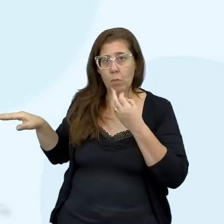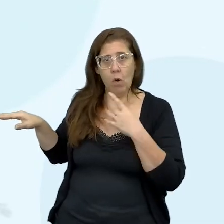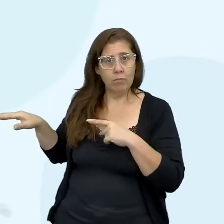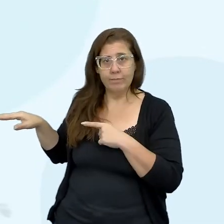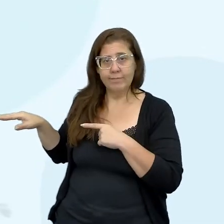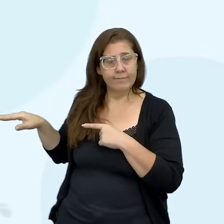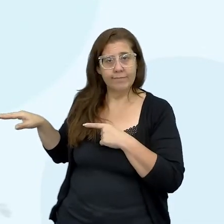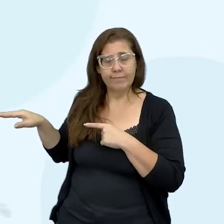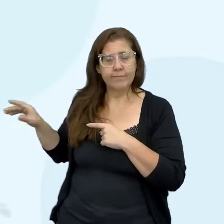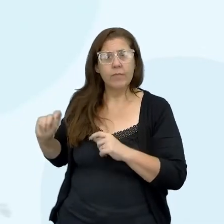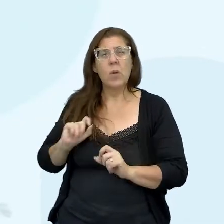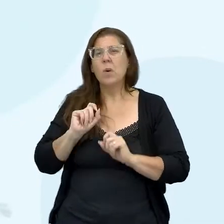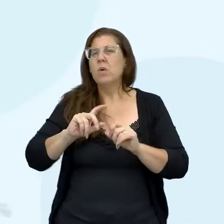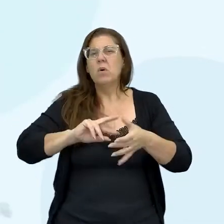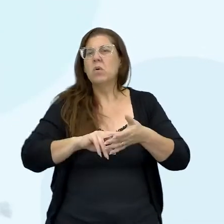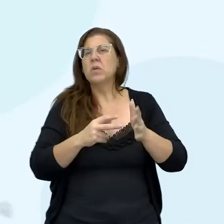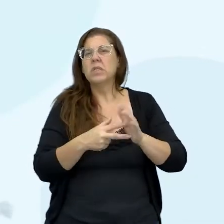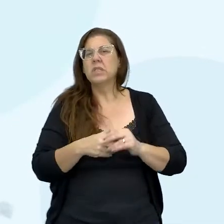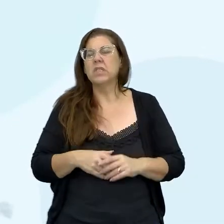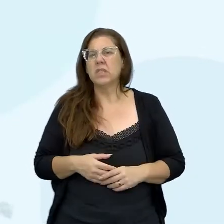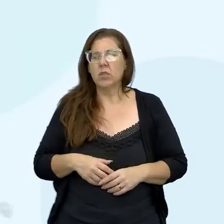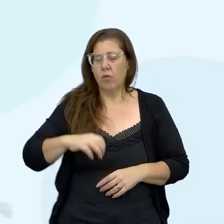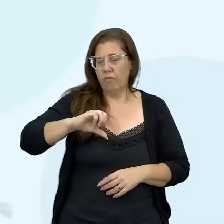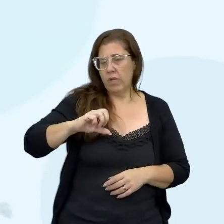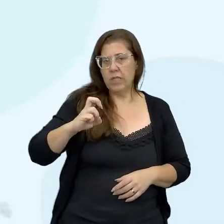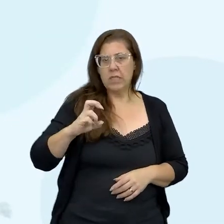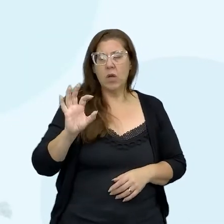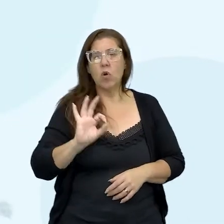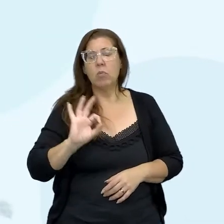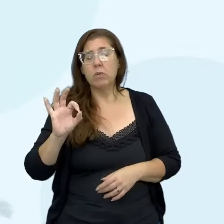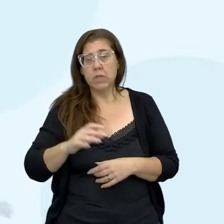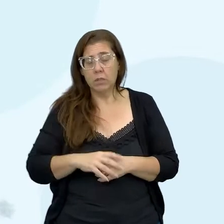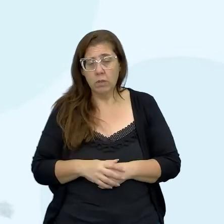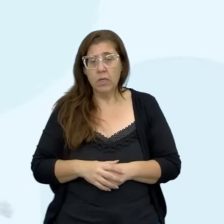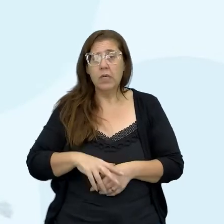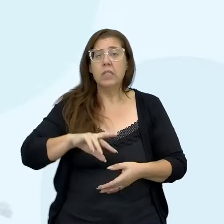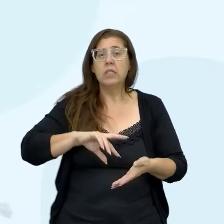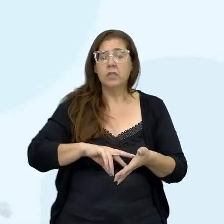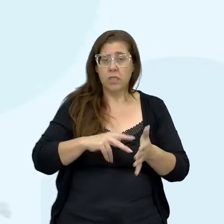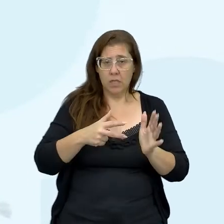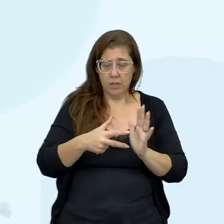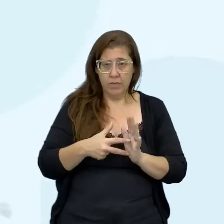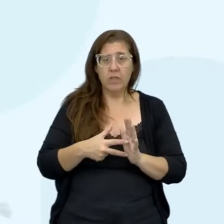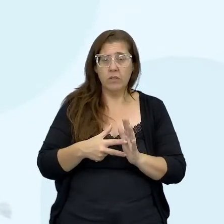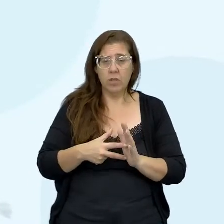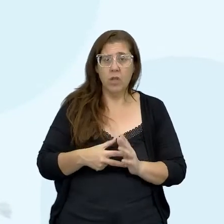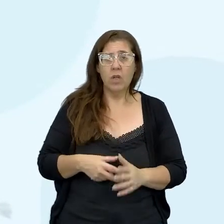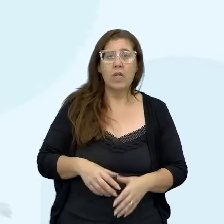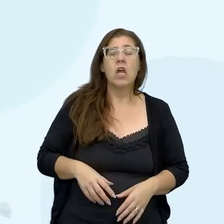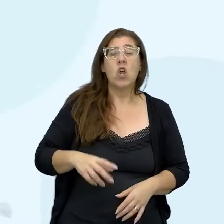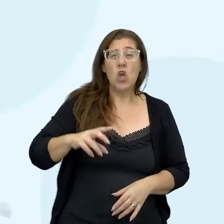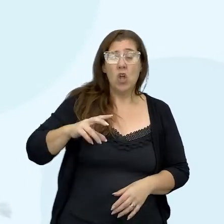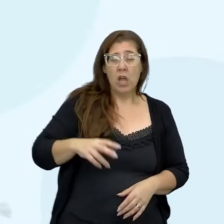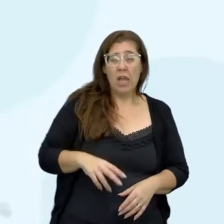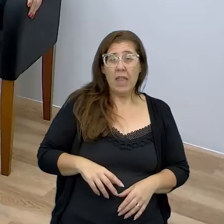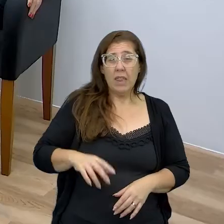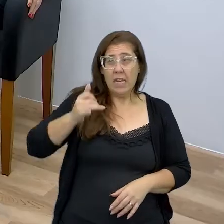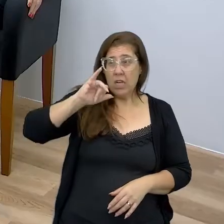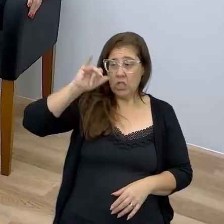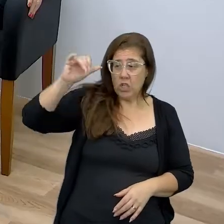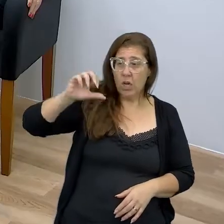ali. O que significa essa eficiência 95%? Significa que ele gasta 95% da energia que é